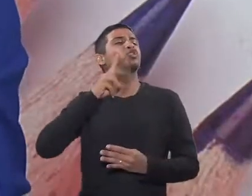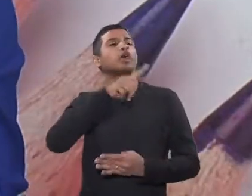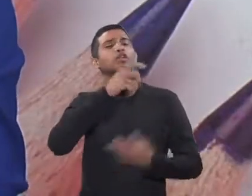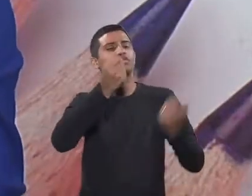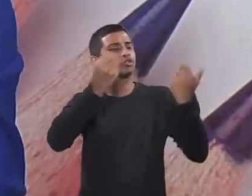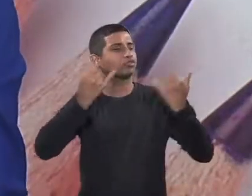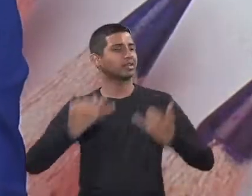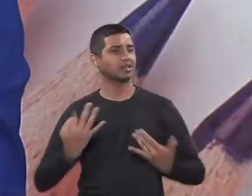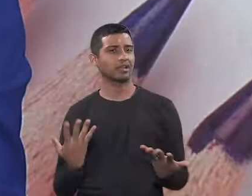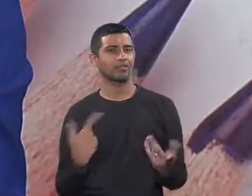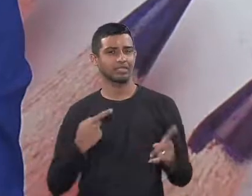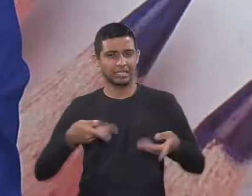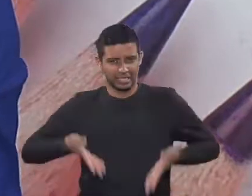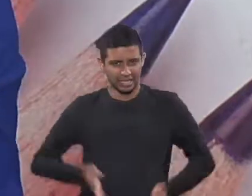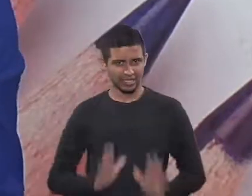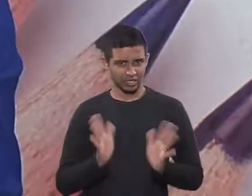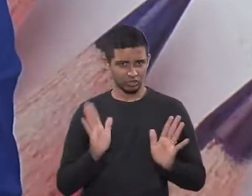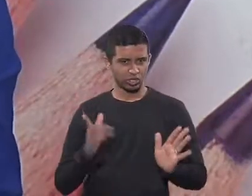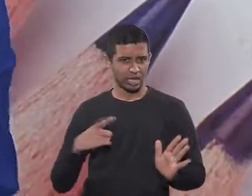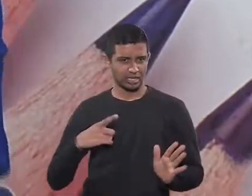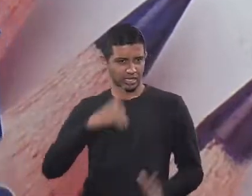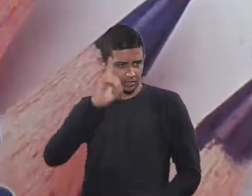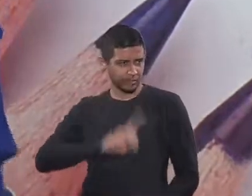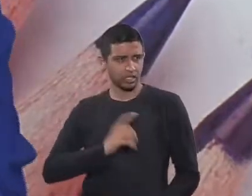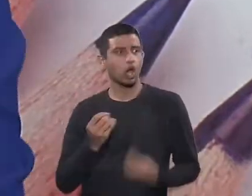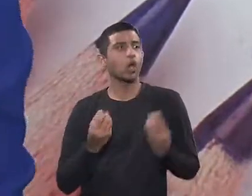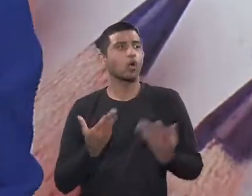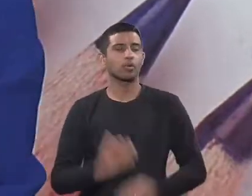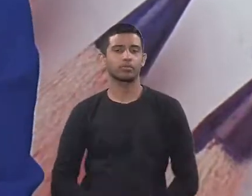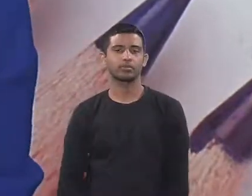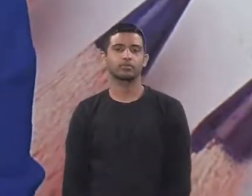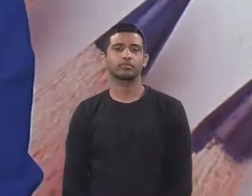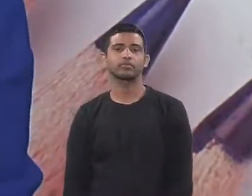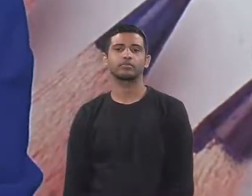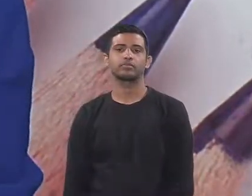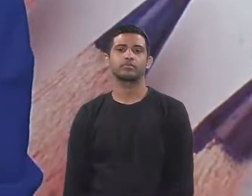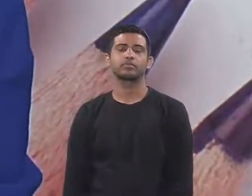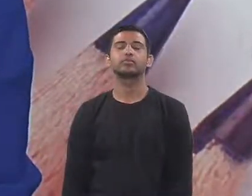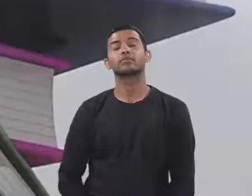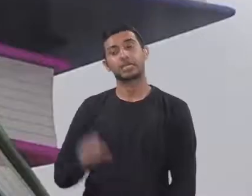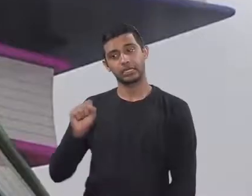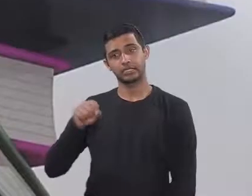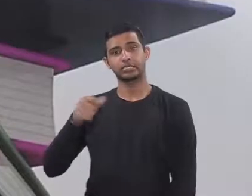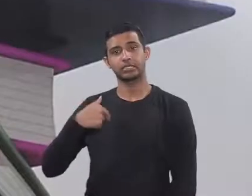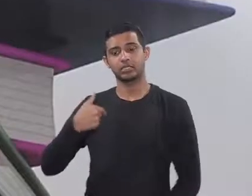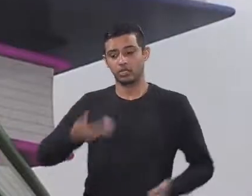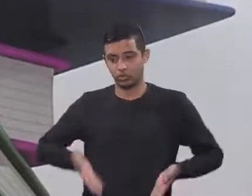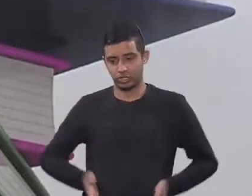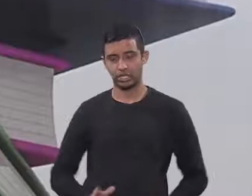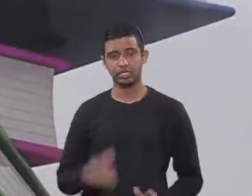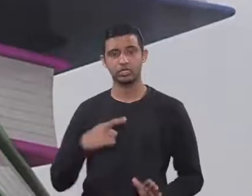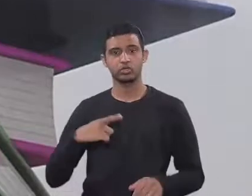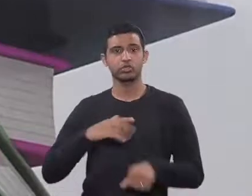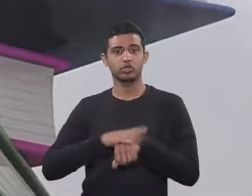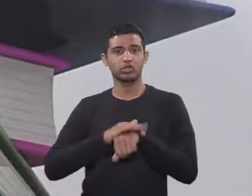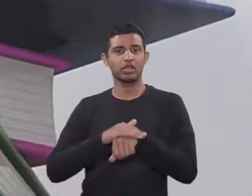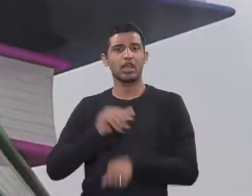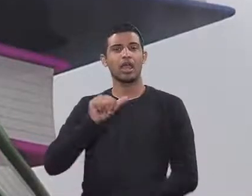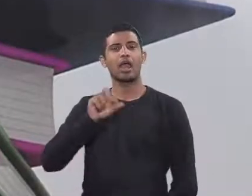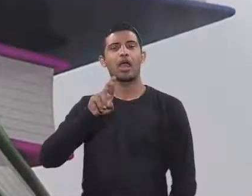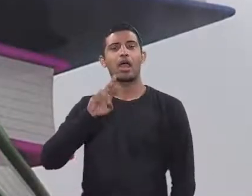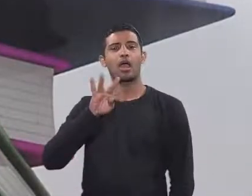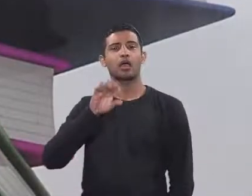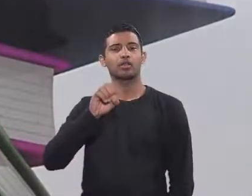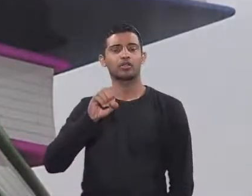história. Você já nasceu com uma deficiência física, como é que foi isso? Sim, eu nasci com uma doença chamada